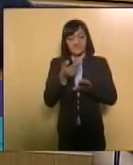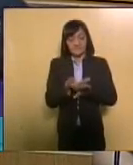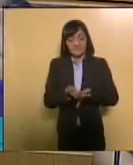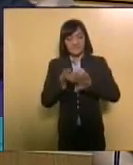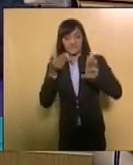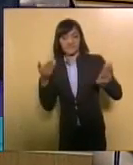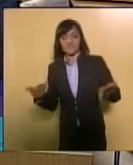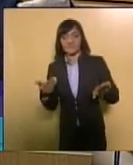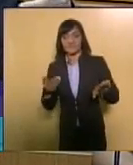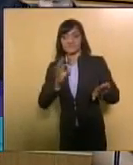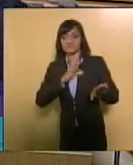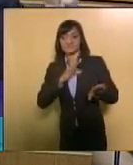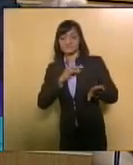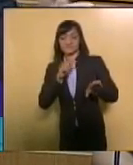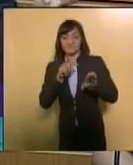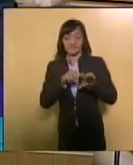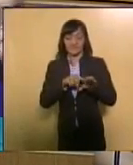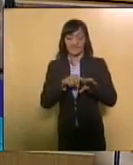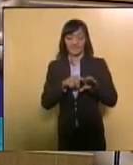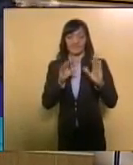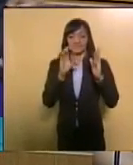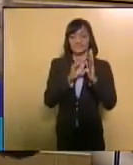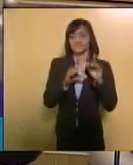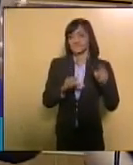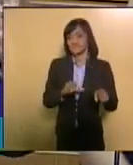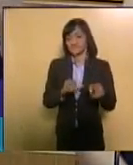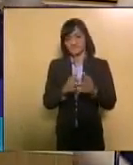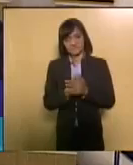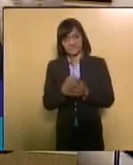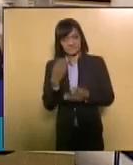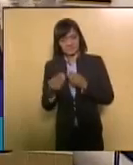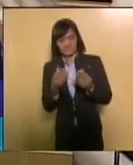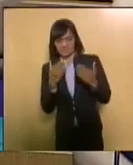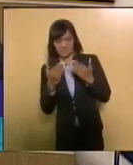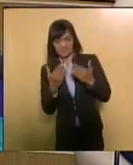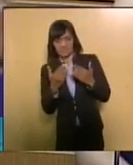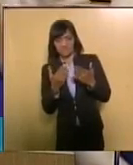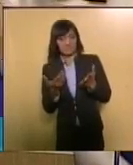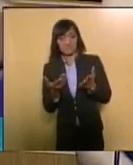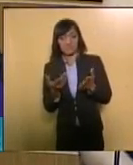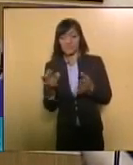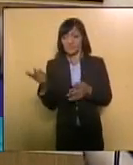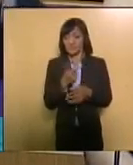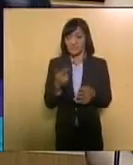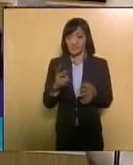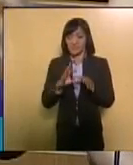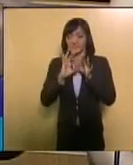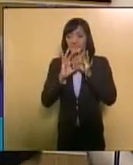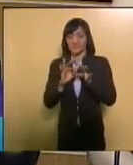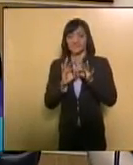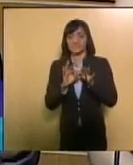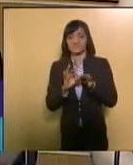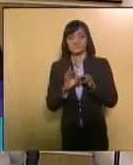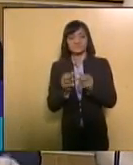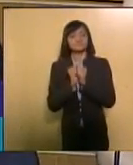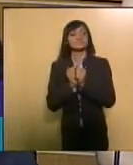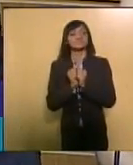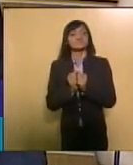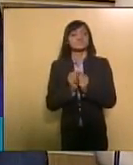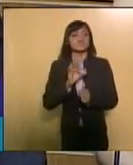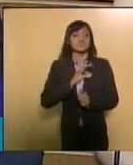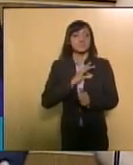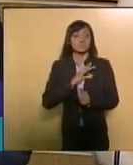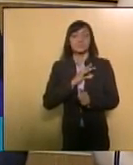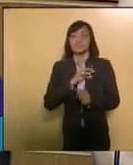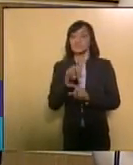existe um abismo de desconfiança recíproca de um em relação ao outro polícia e comunidade tem que andar juntos é a coprodução da Segurança Pública